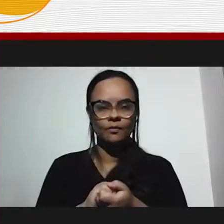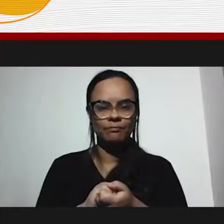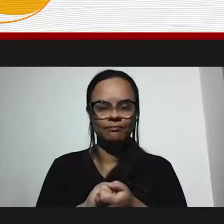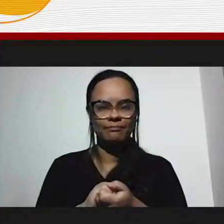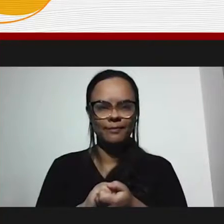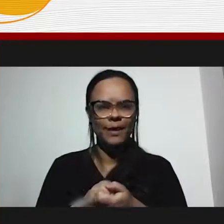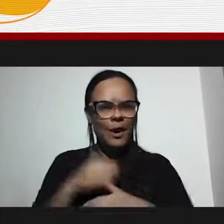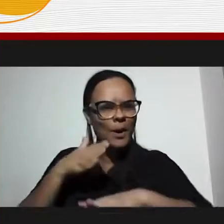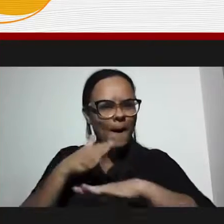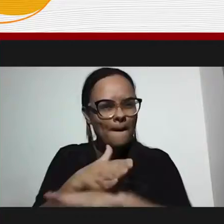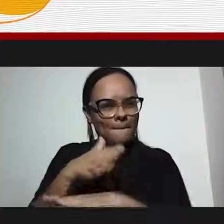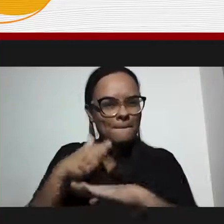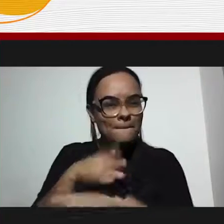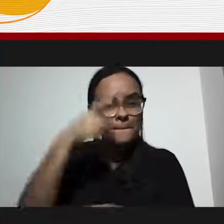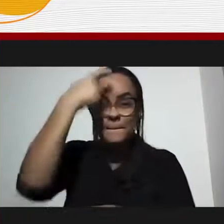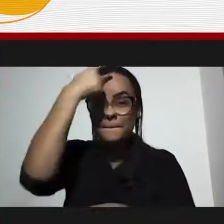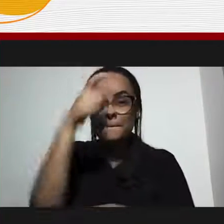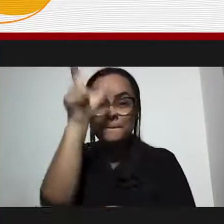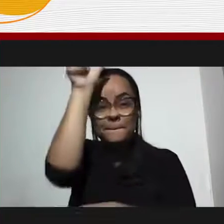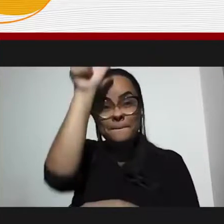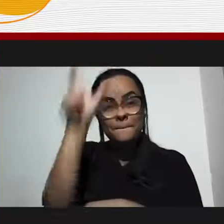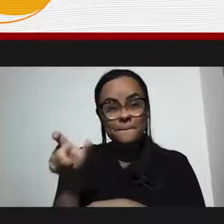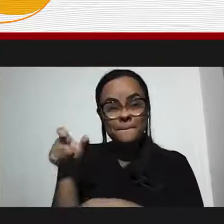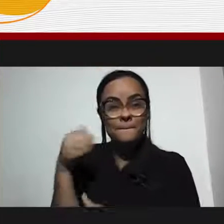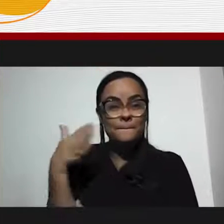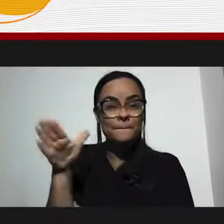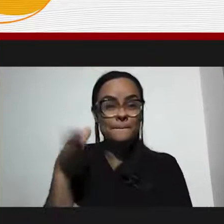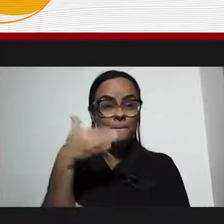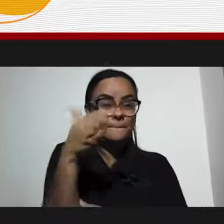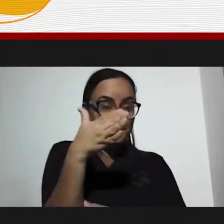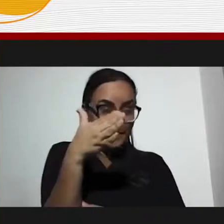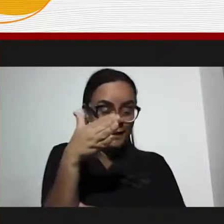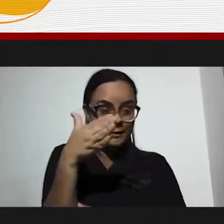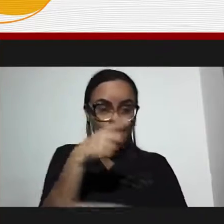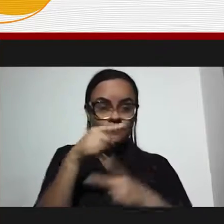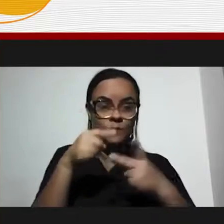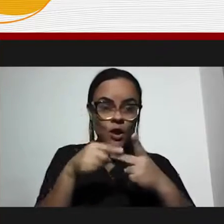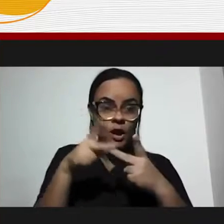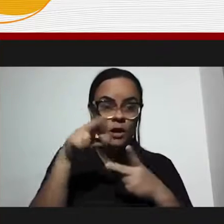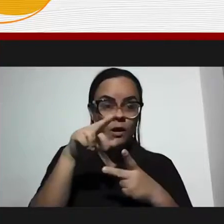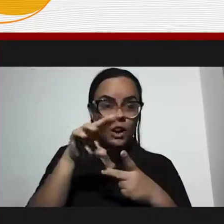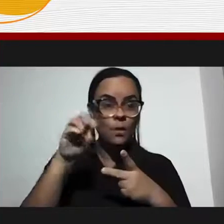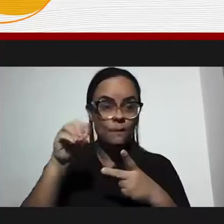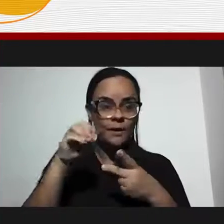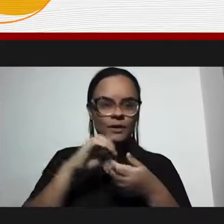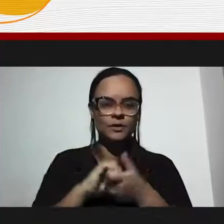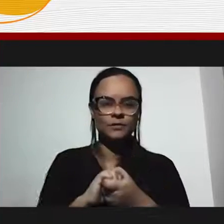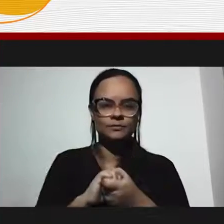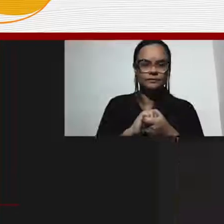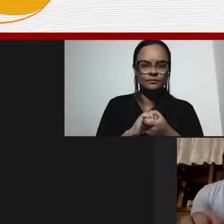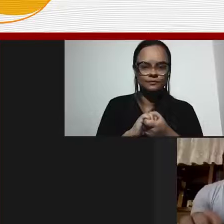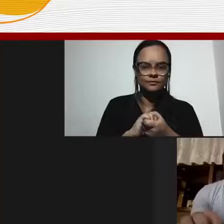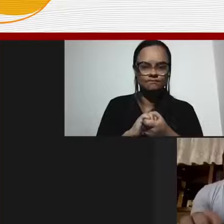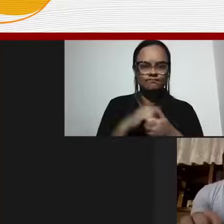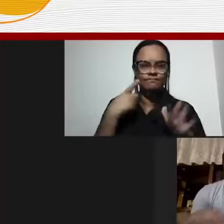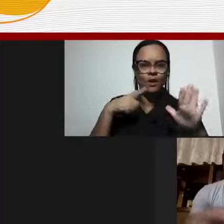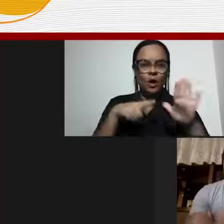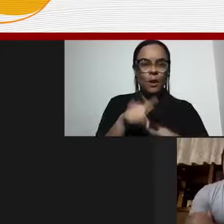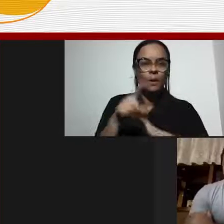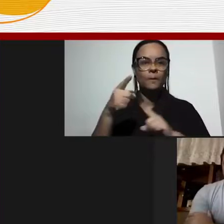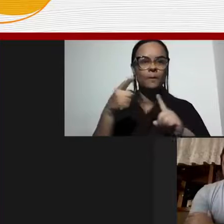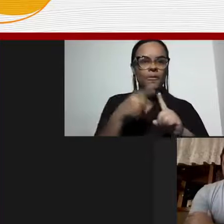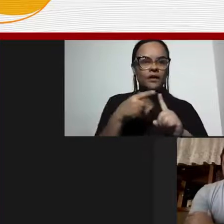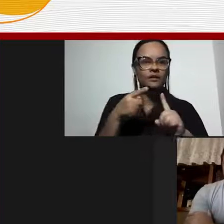tubarão, Clodoaldo Silva, e o nosso grande amigo Pedro Neves. Então, a minha primeira pergunta agora vai